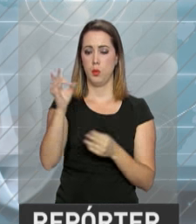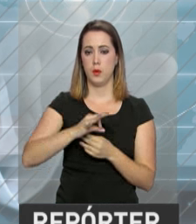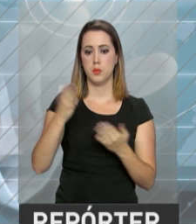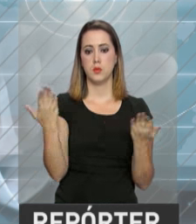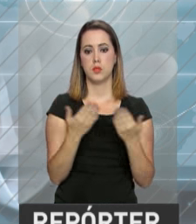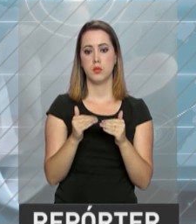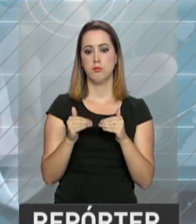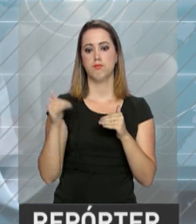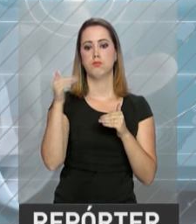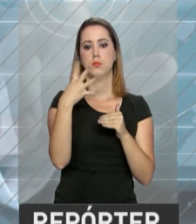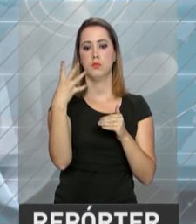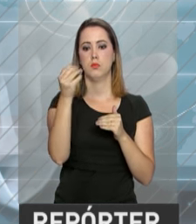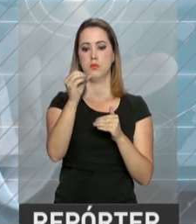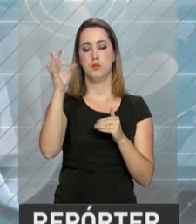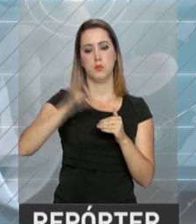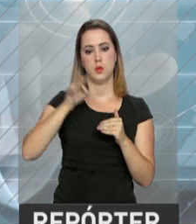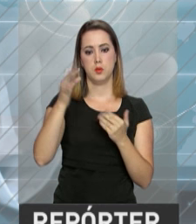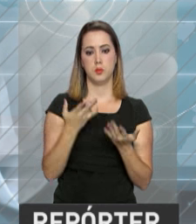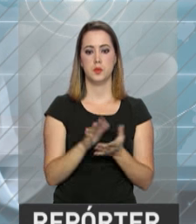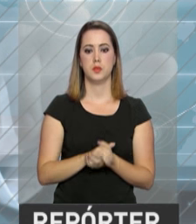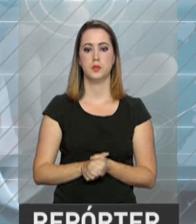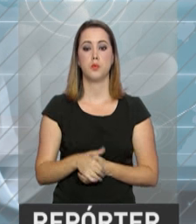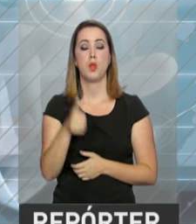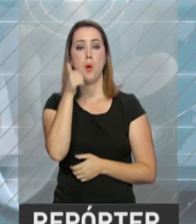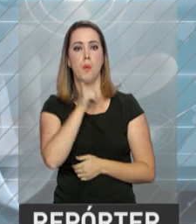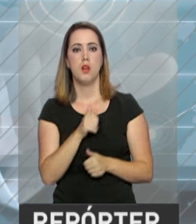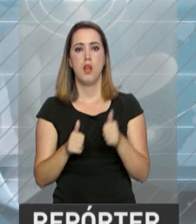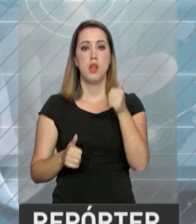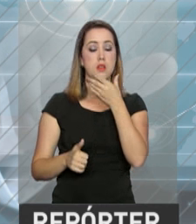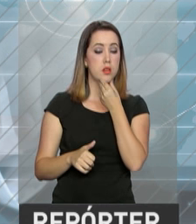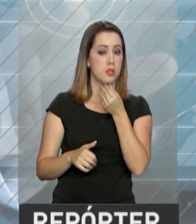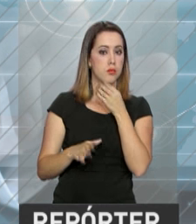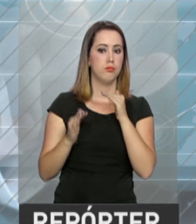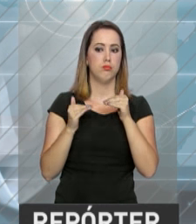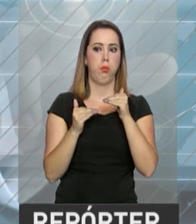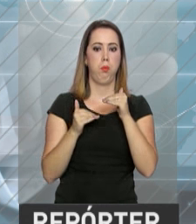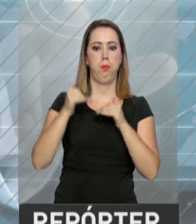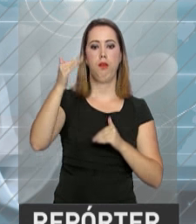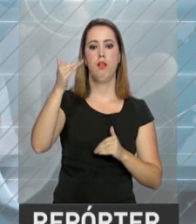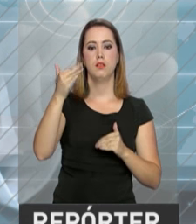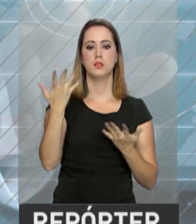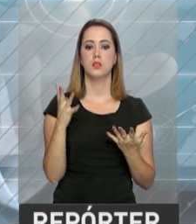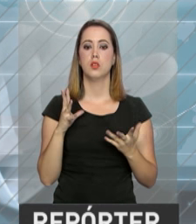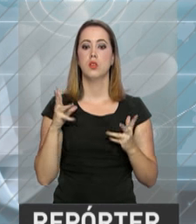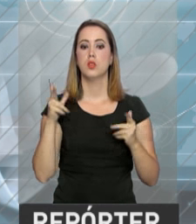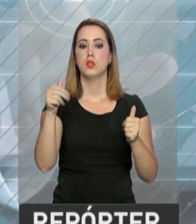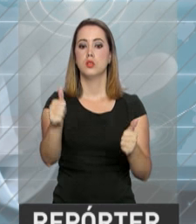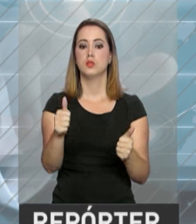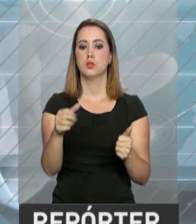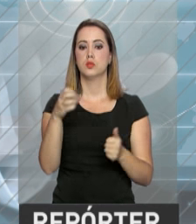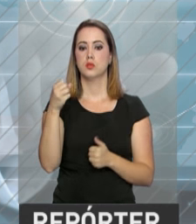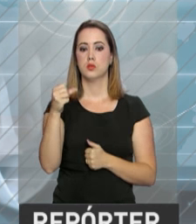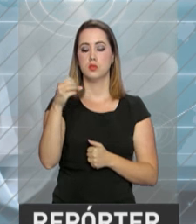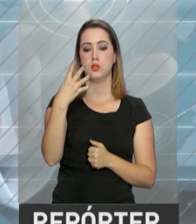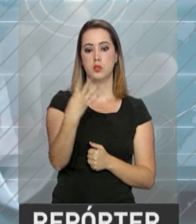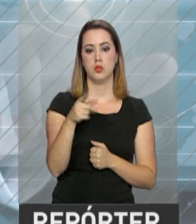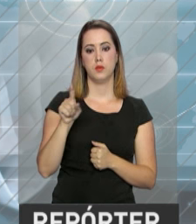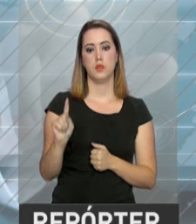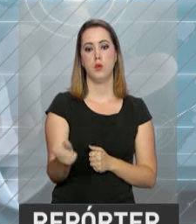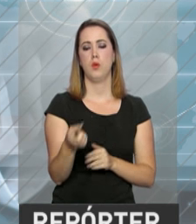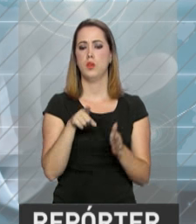40% a disparidade entre homens e mulheres ainda é grande do total de 94.000